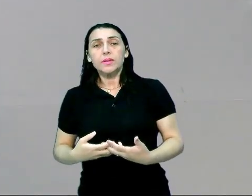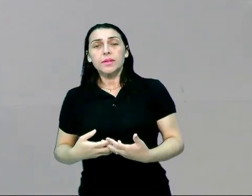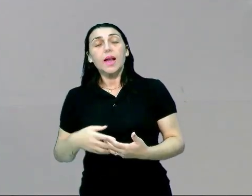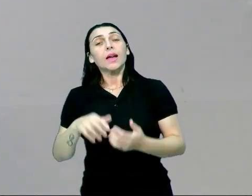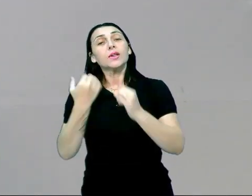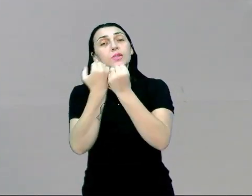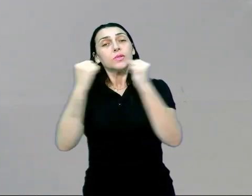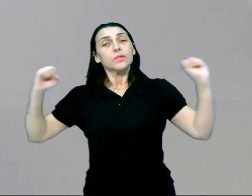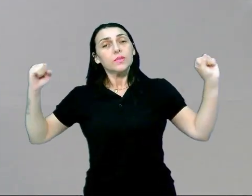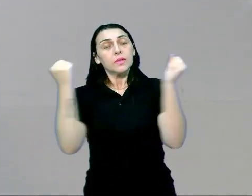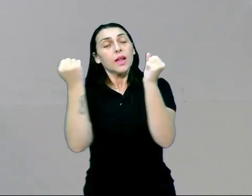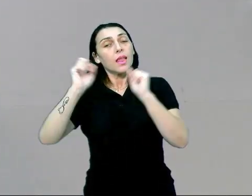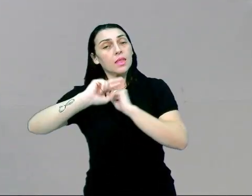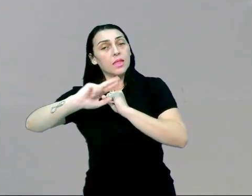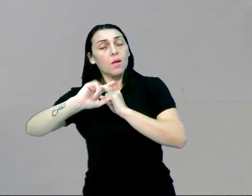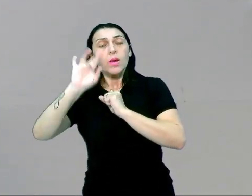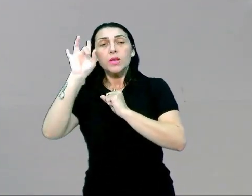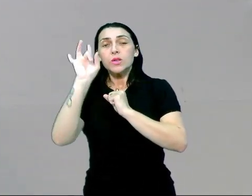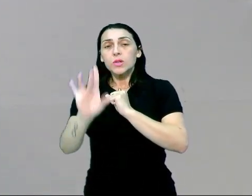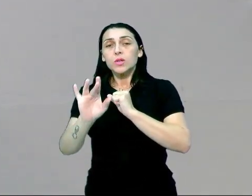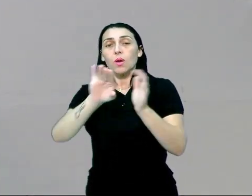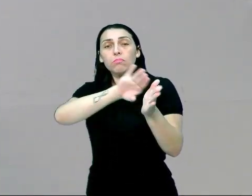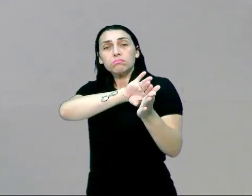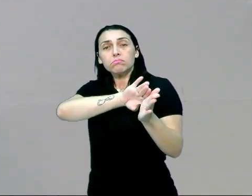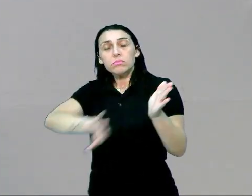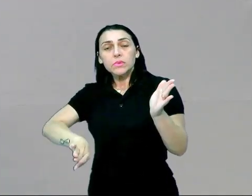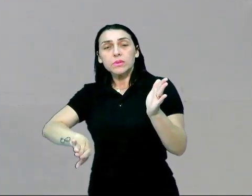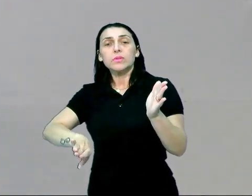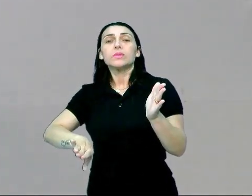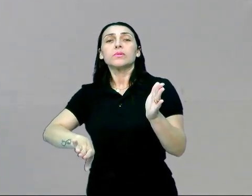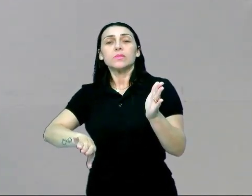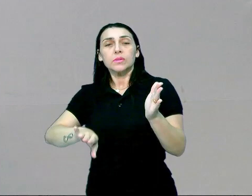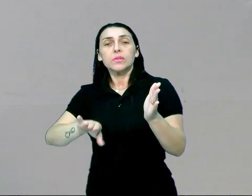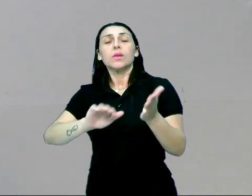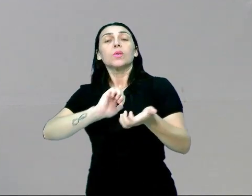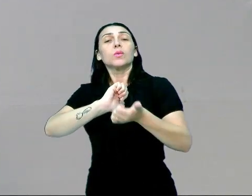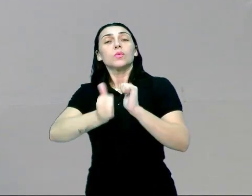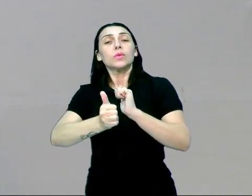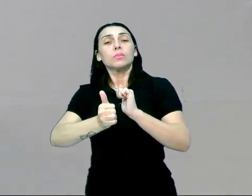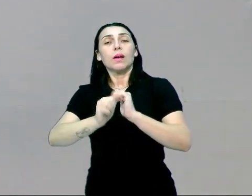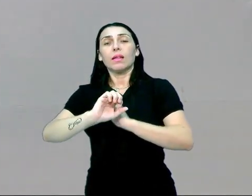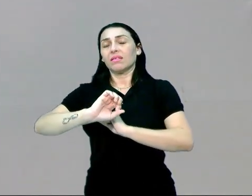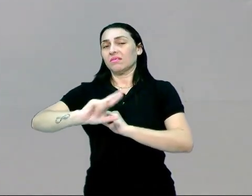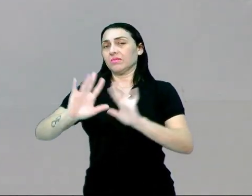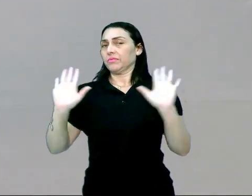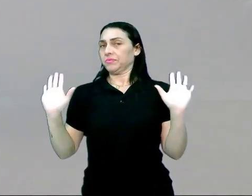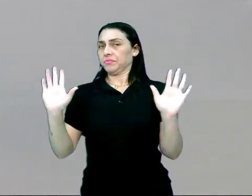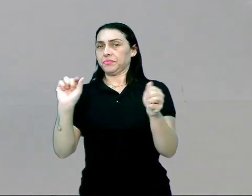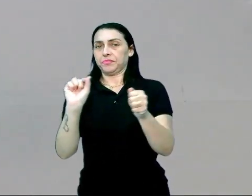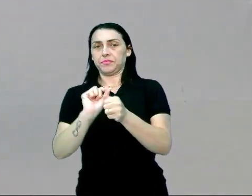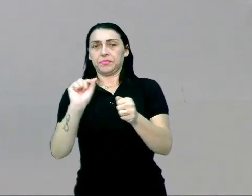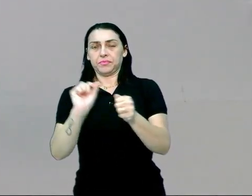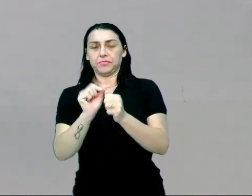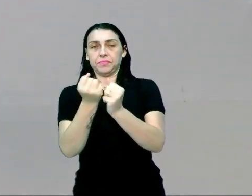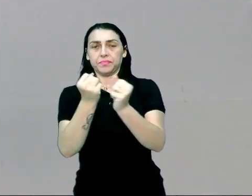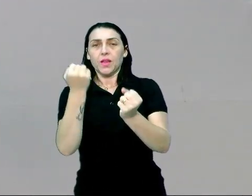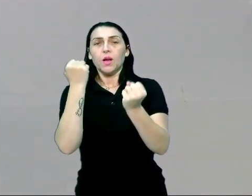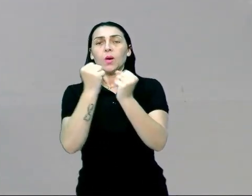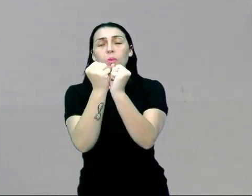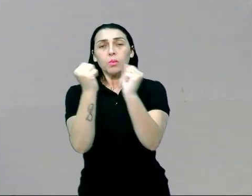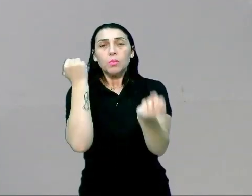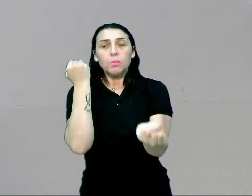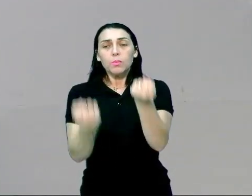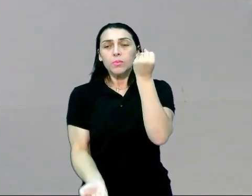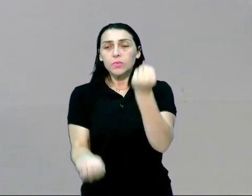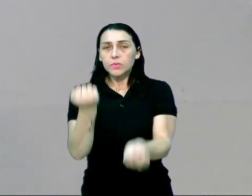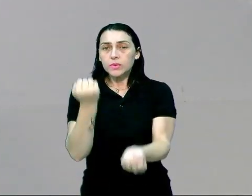atividade física não é apenas a exclusão da parte desportiva. Eu não faço um esporte, não faço musculação,